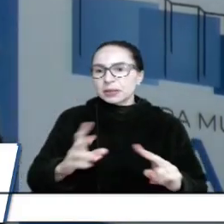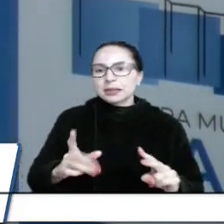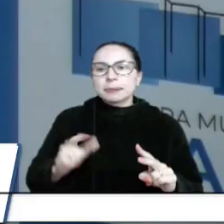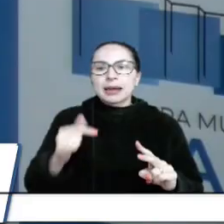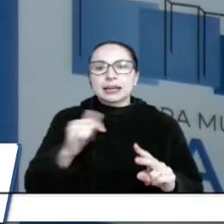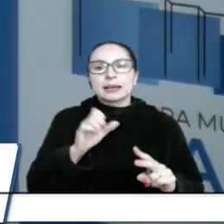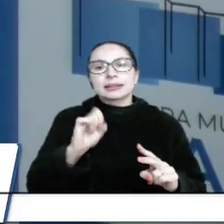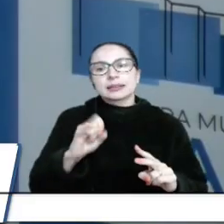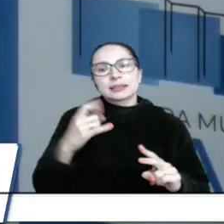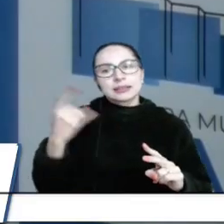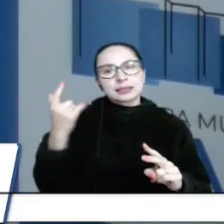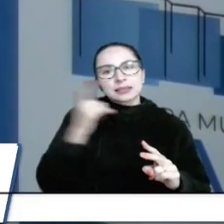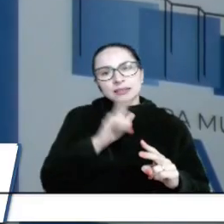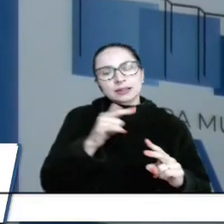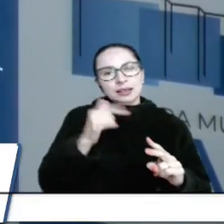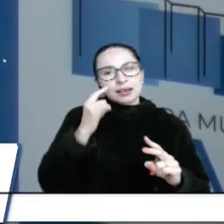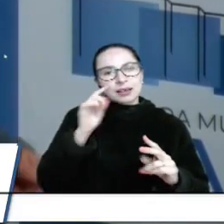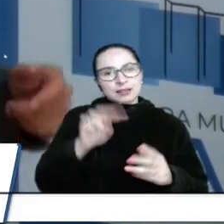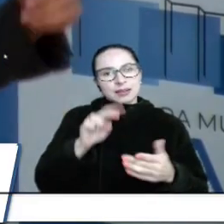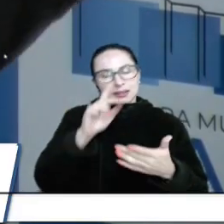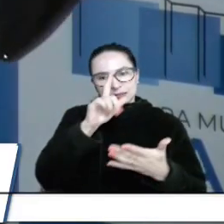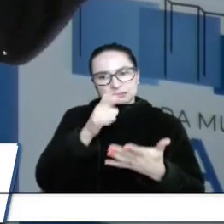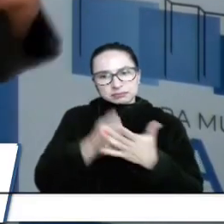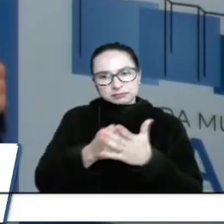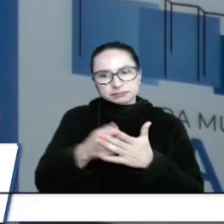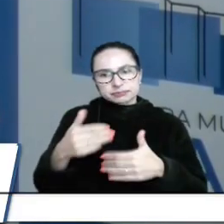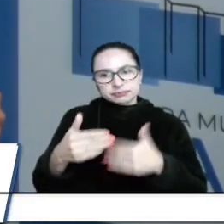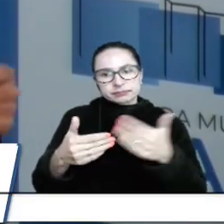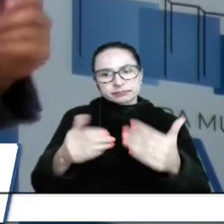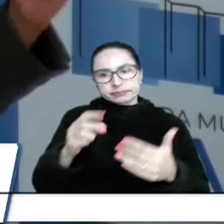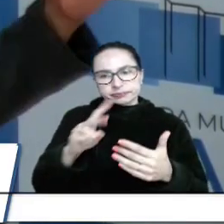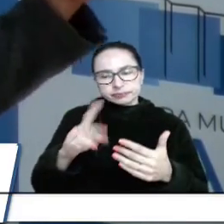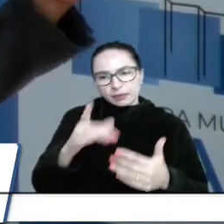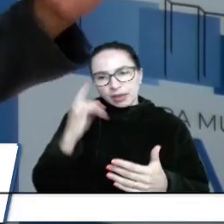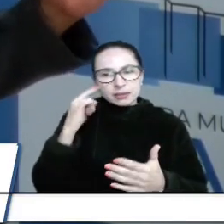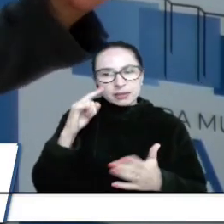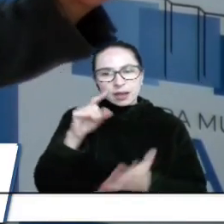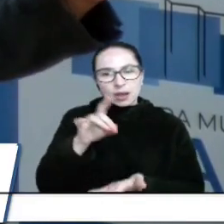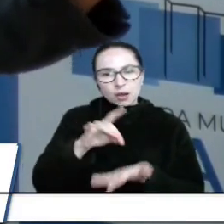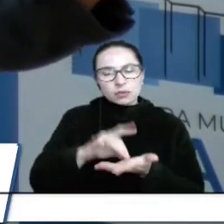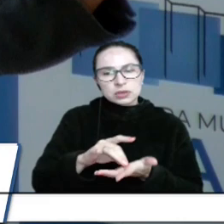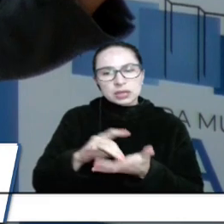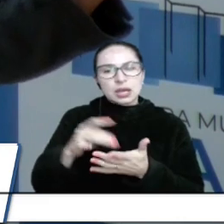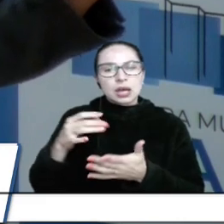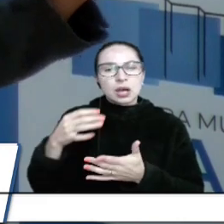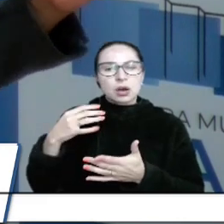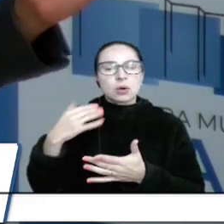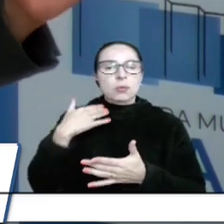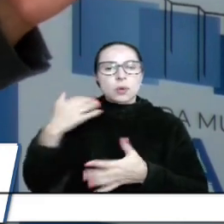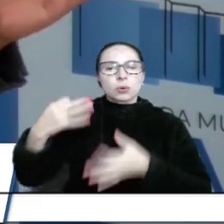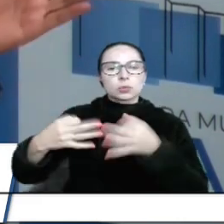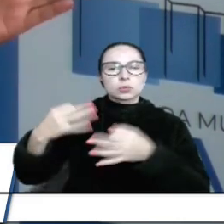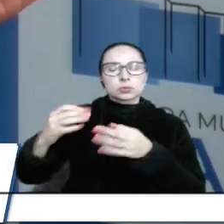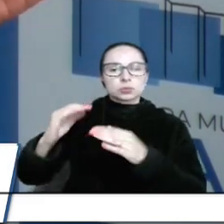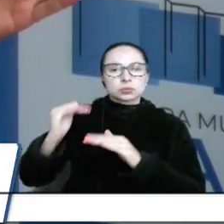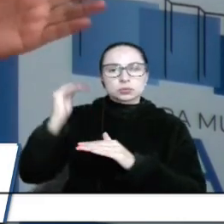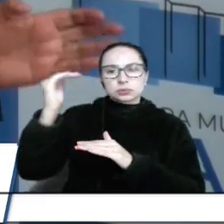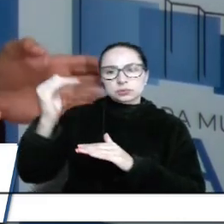começa a ver as decisões que saem no Diário Oficial do Judiciário, você